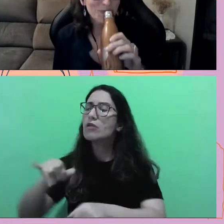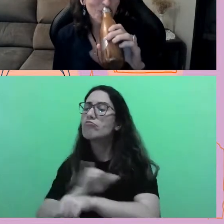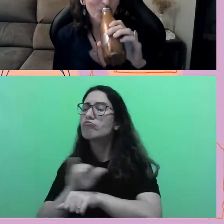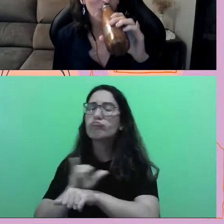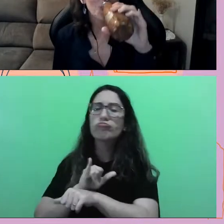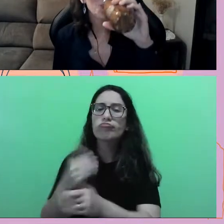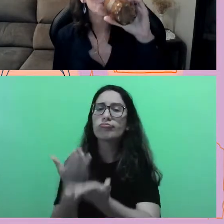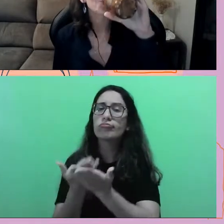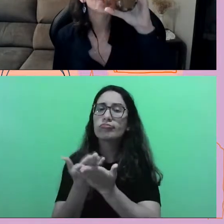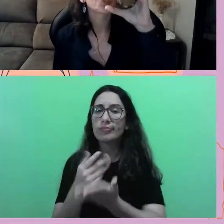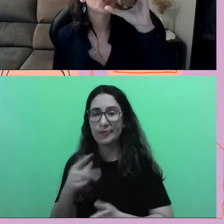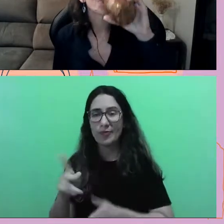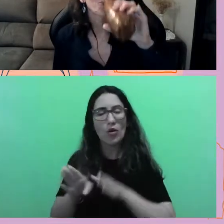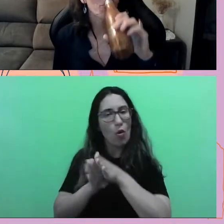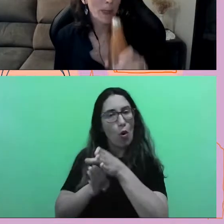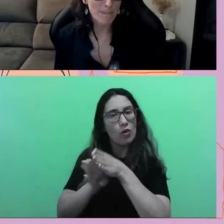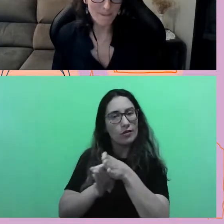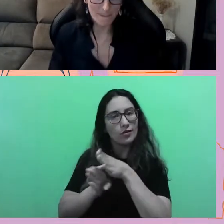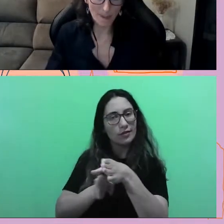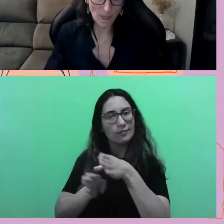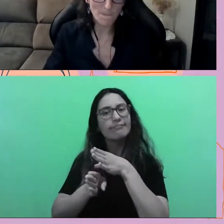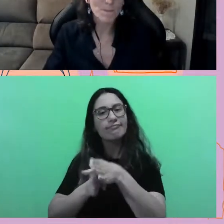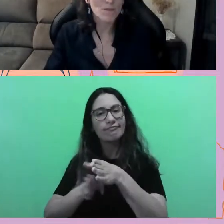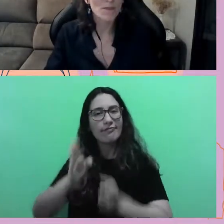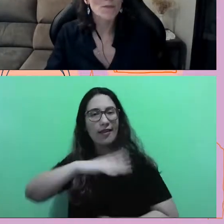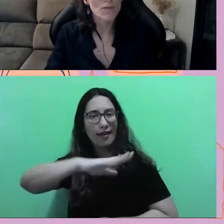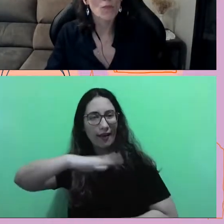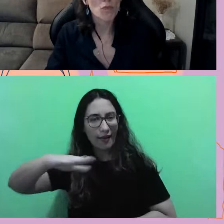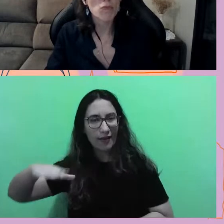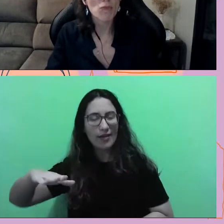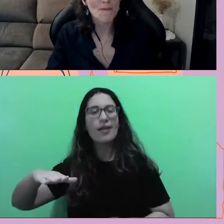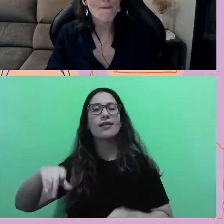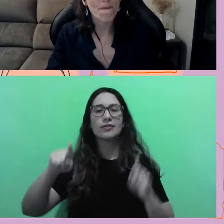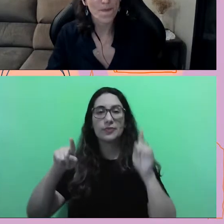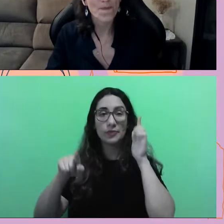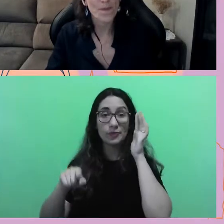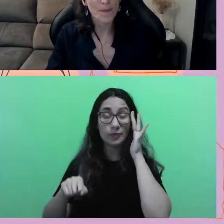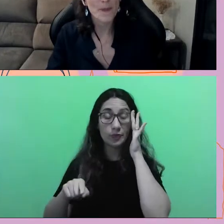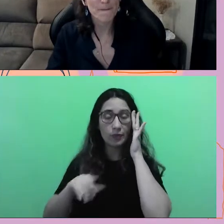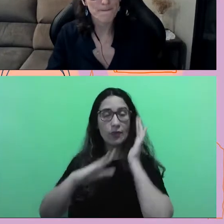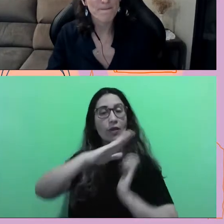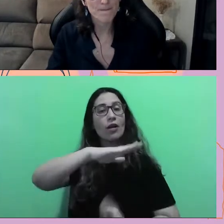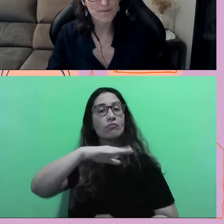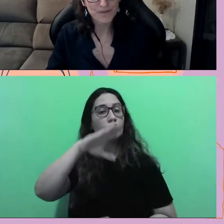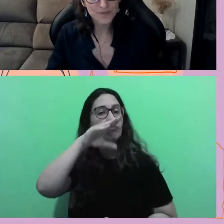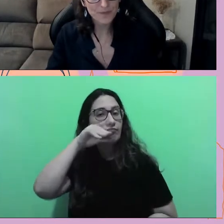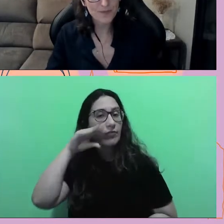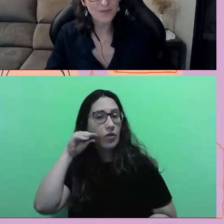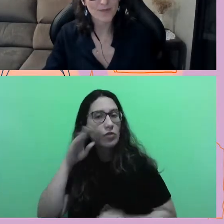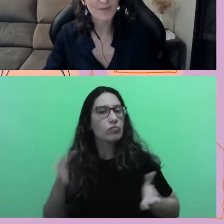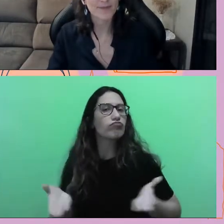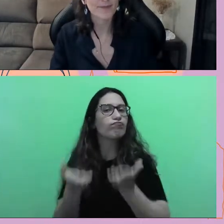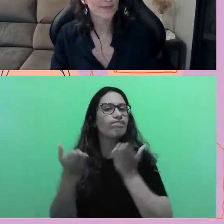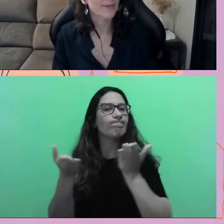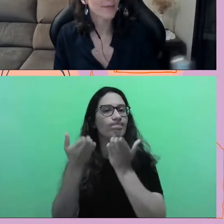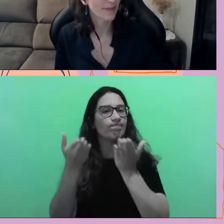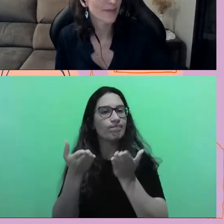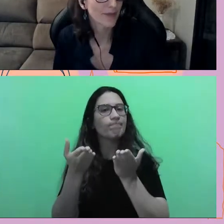né, orientando a criançada, né, os adolescentes, no sentido de com que eles,